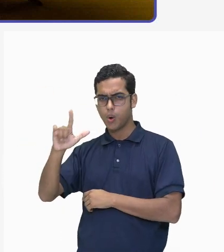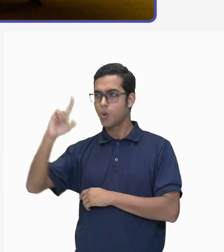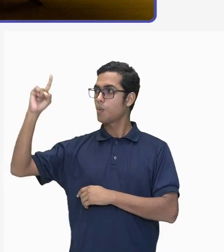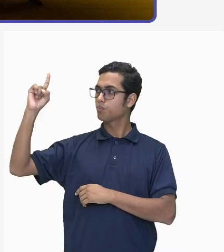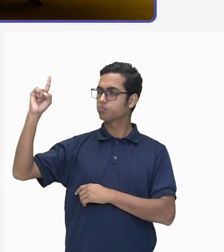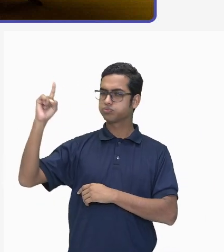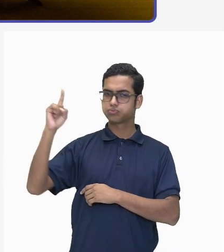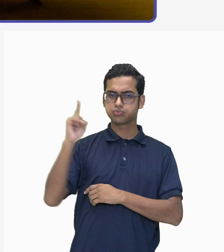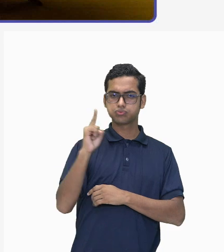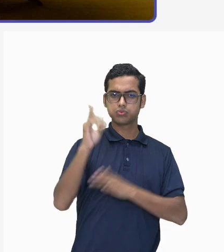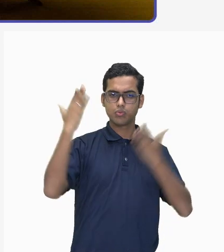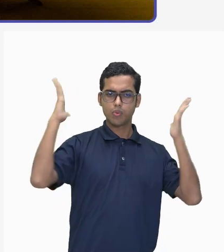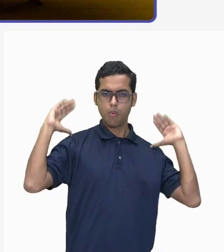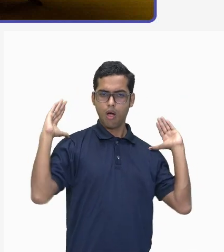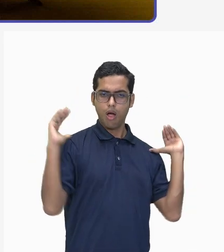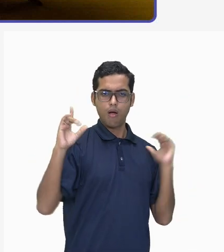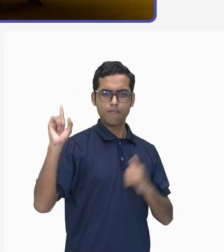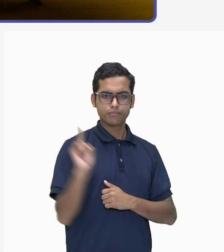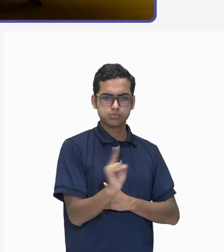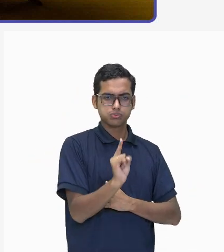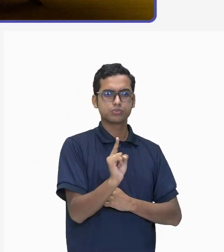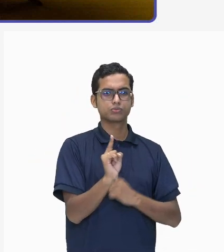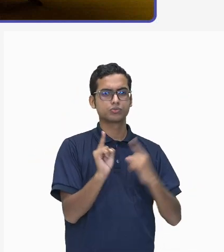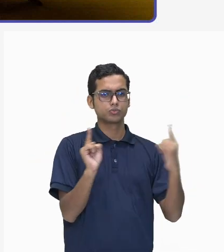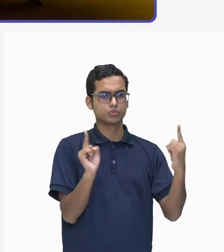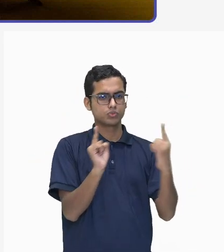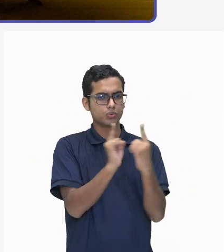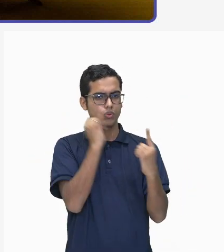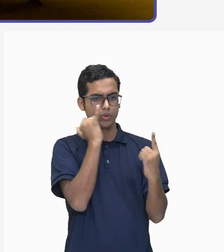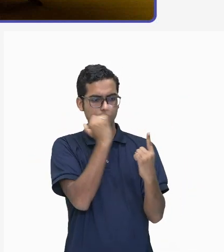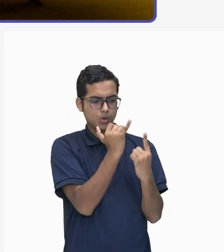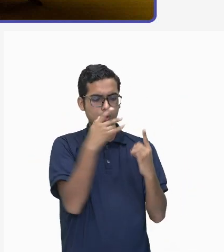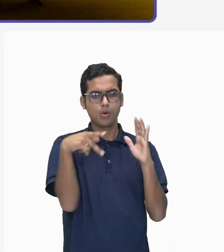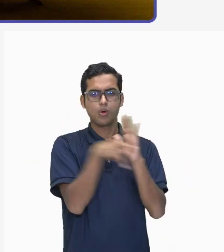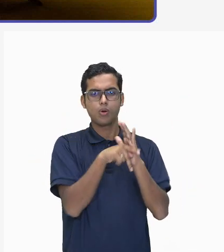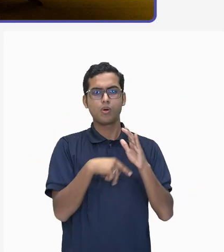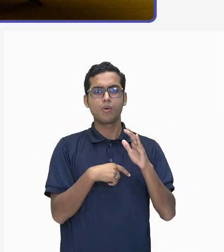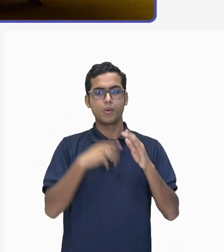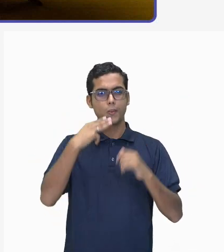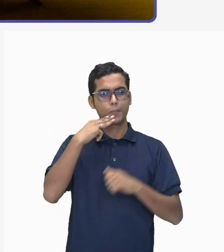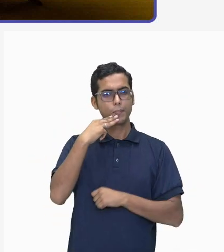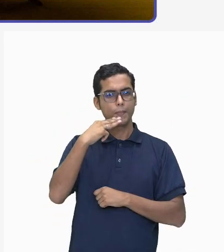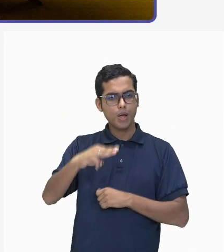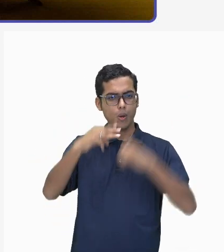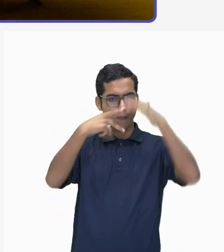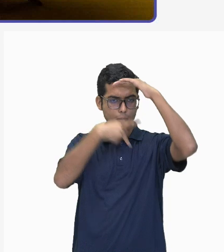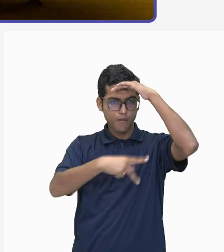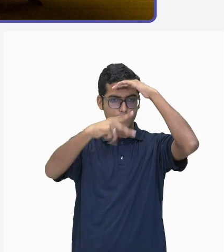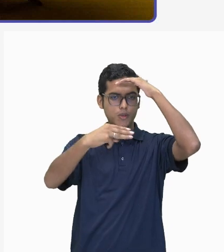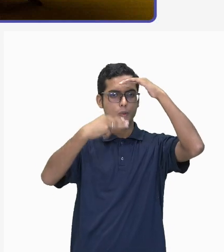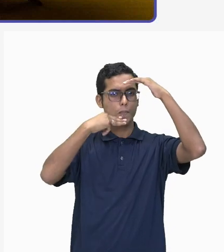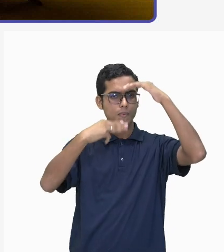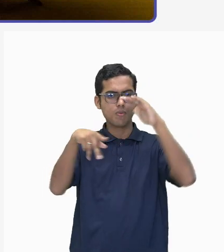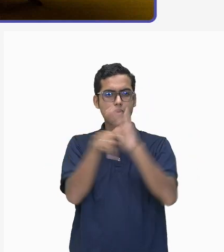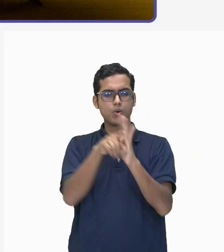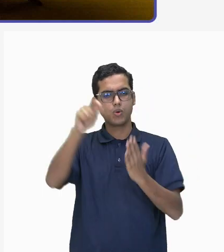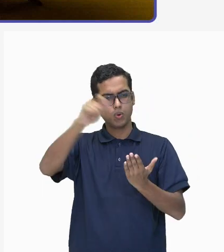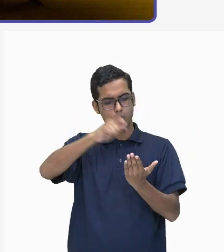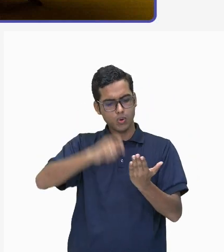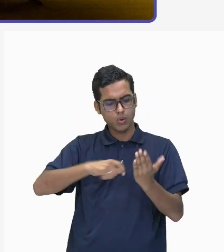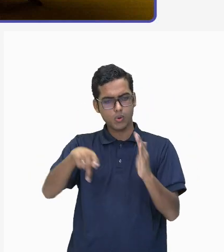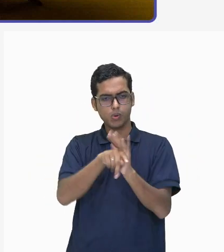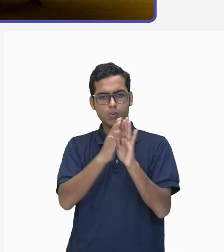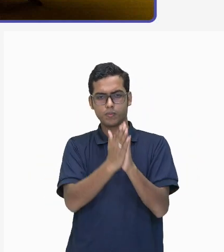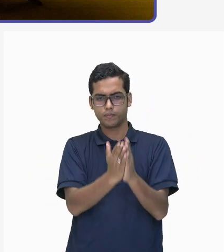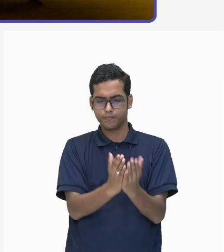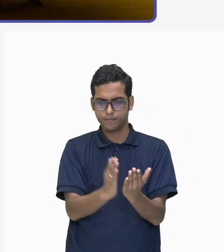a nova religião que em pouco tempo se expandiu por todo o mundo árabe. E interessante que